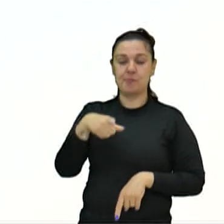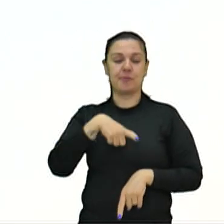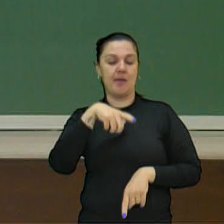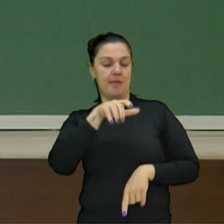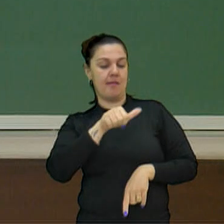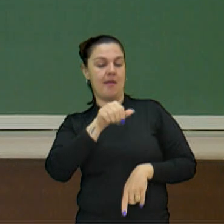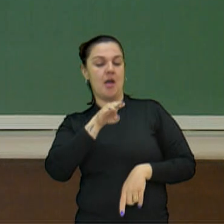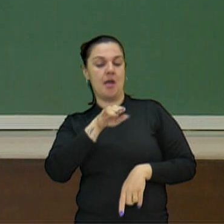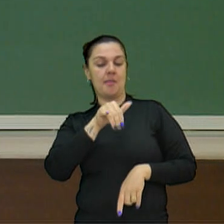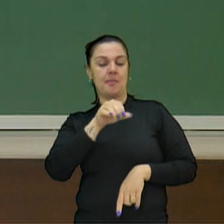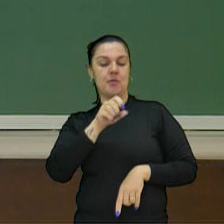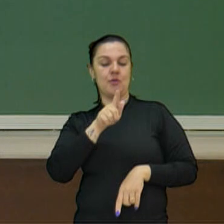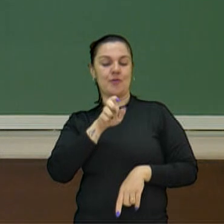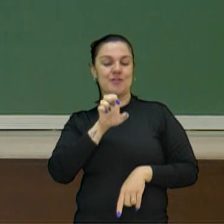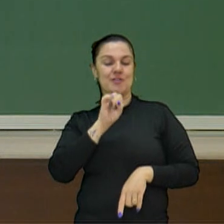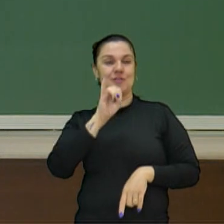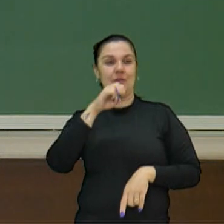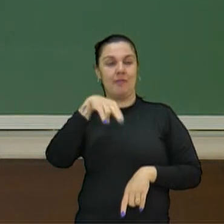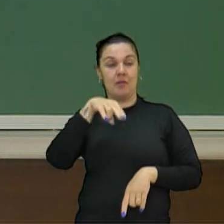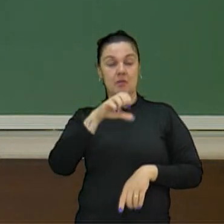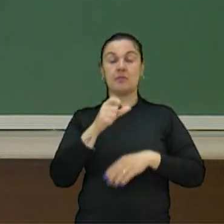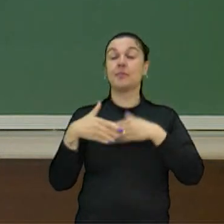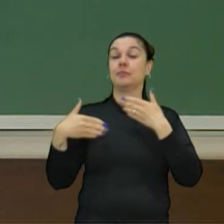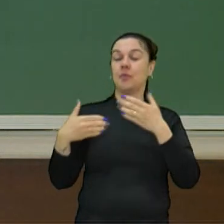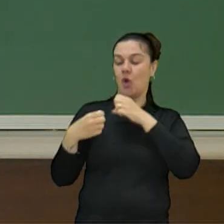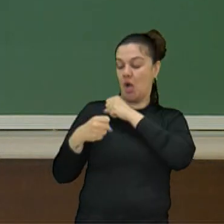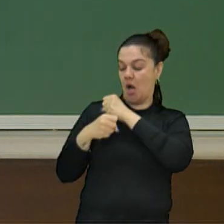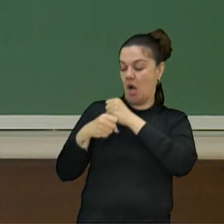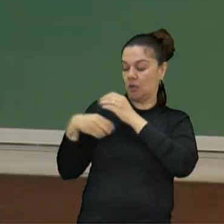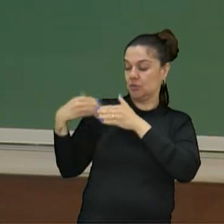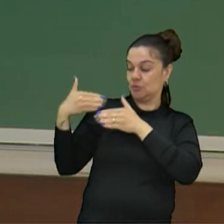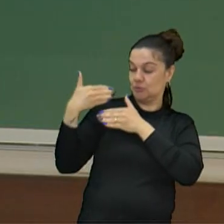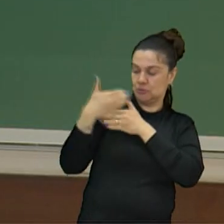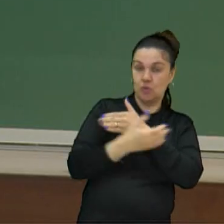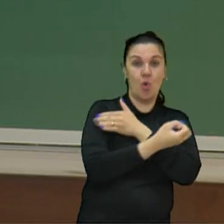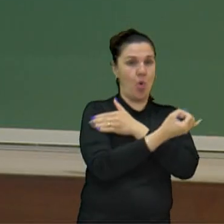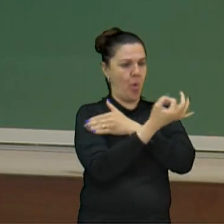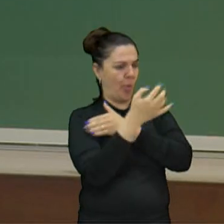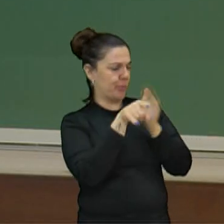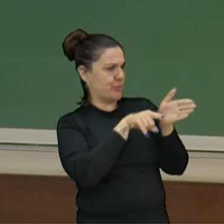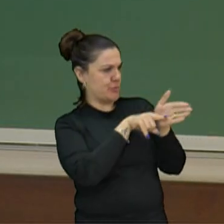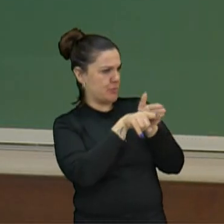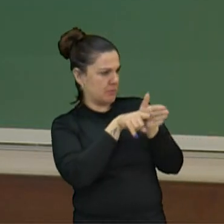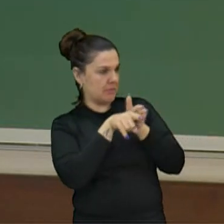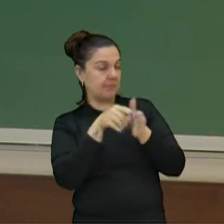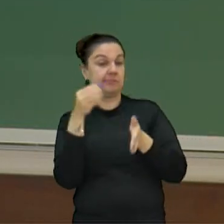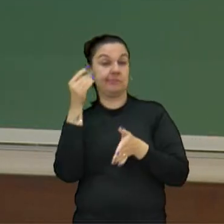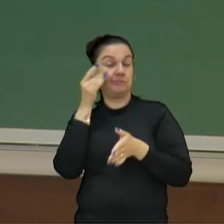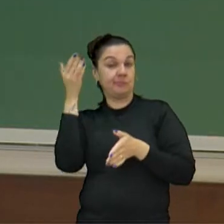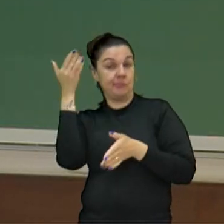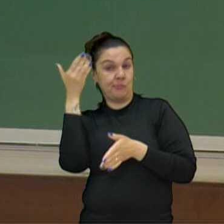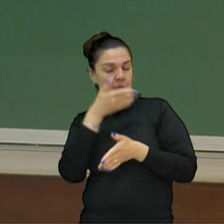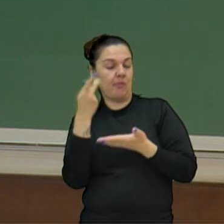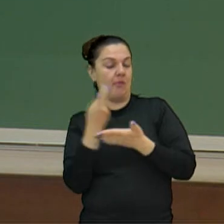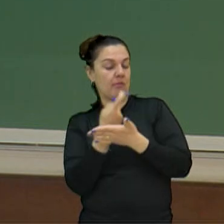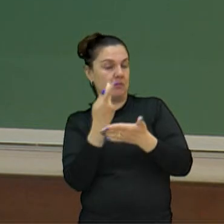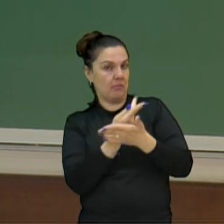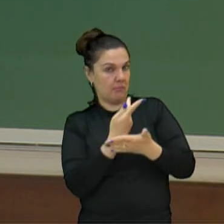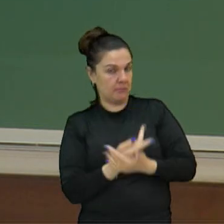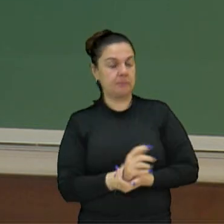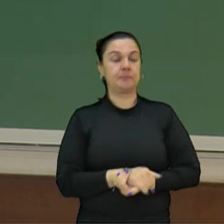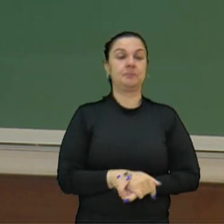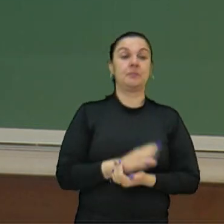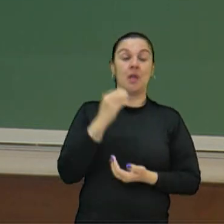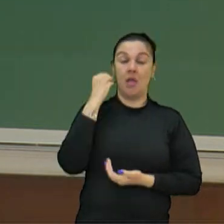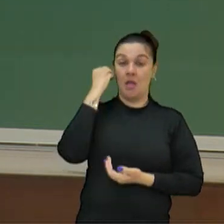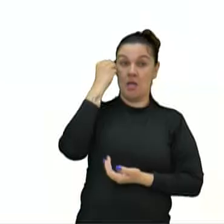sim. Aí, anos mais tarde, alguns outros cientistas foram tentando provar que a abiogênese estava errada. Então, essa